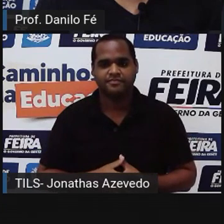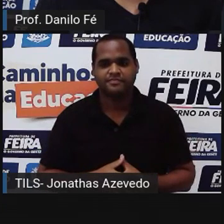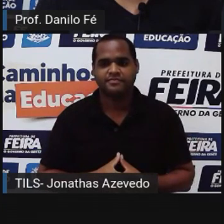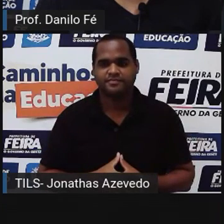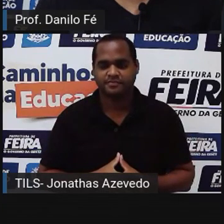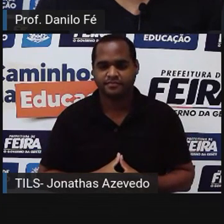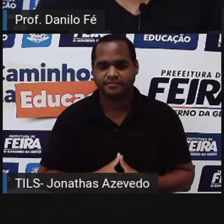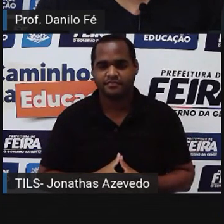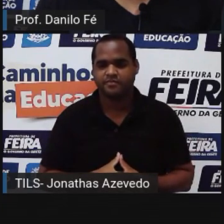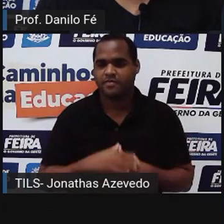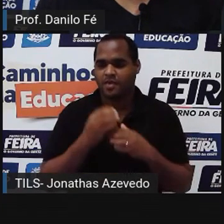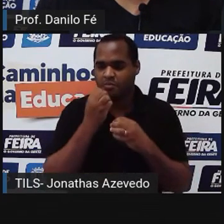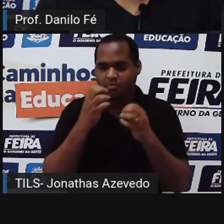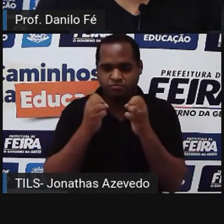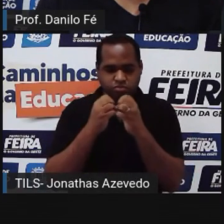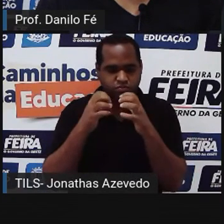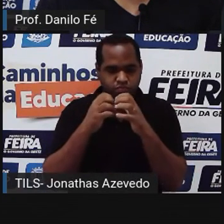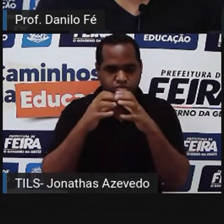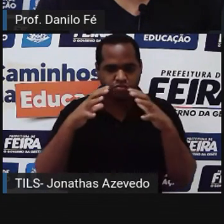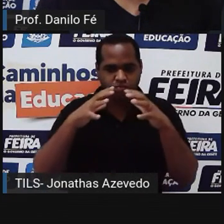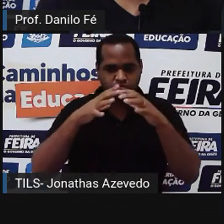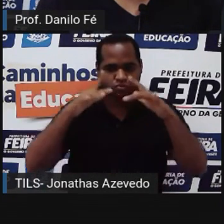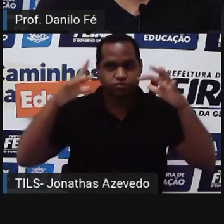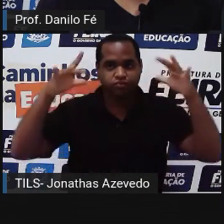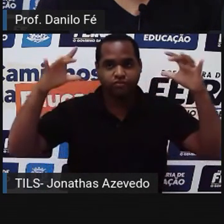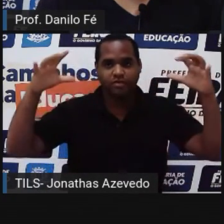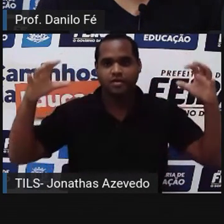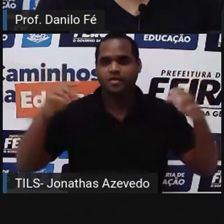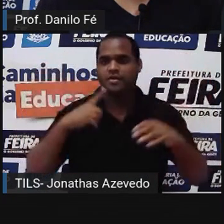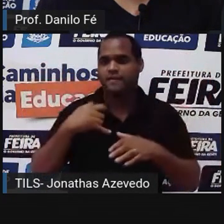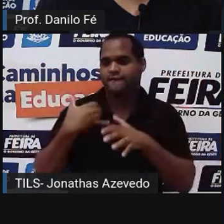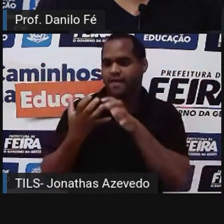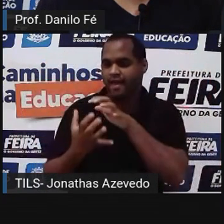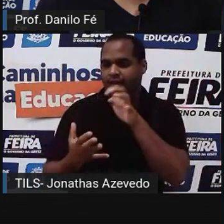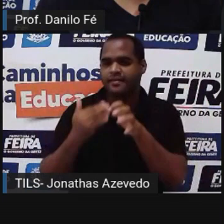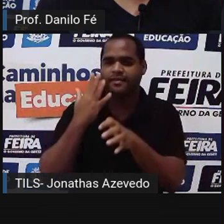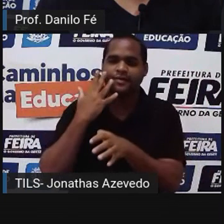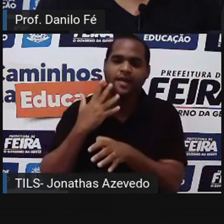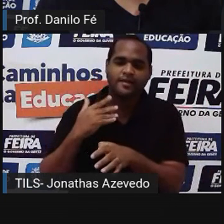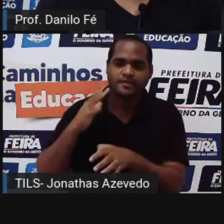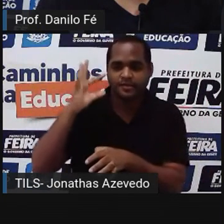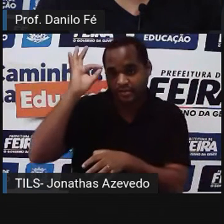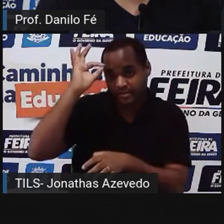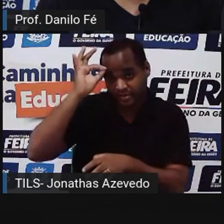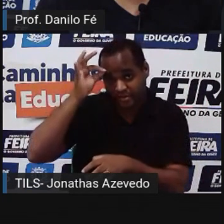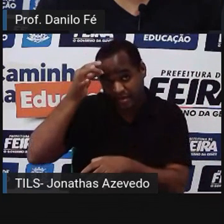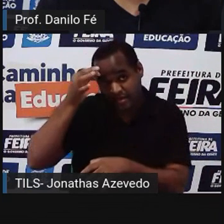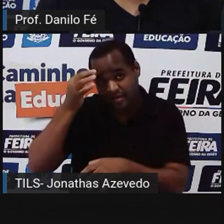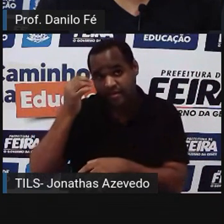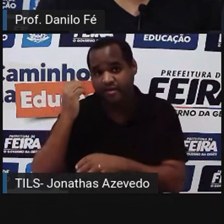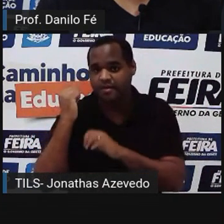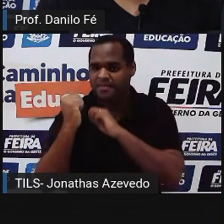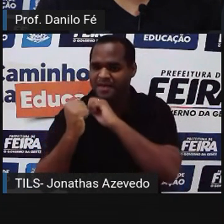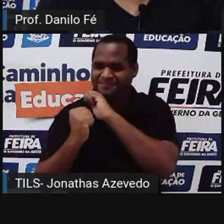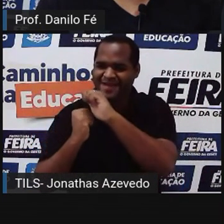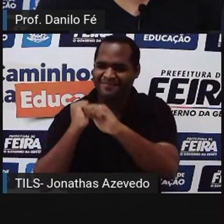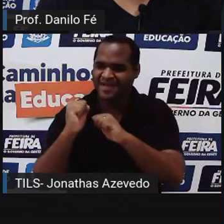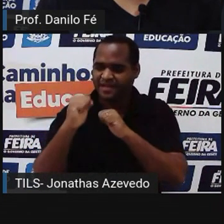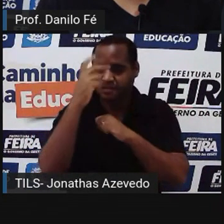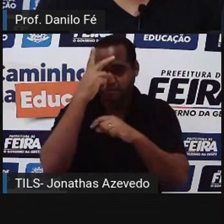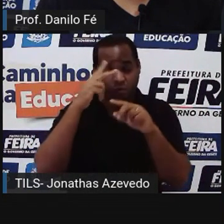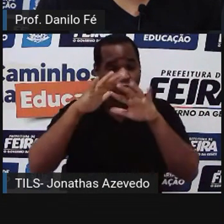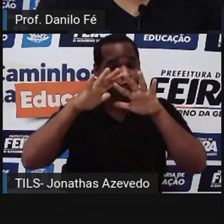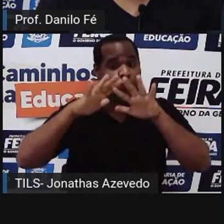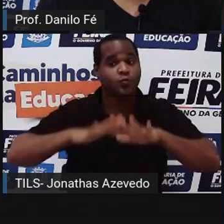Bomba nuclear mata criança, mata velho, mata adulto, mata todo mundo